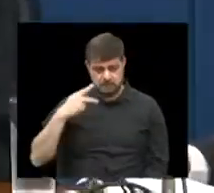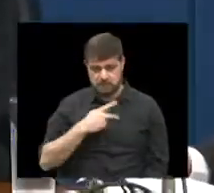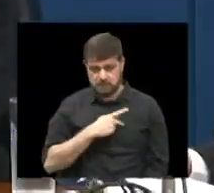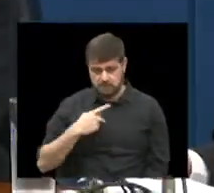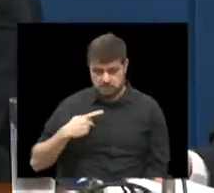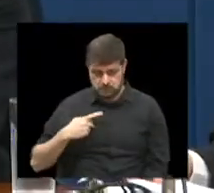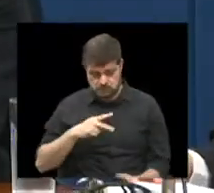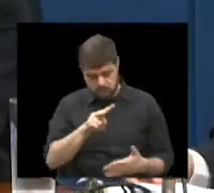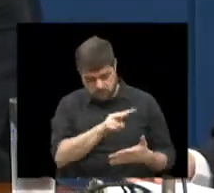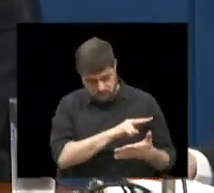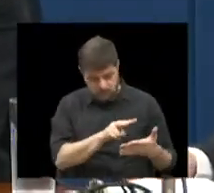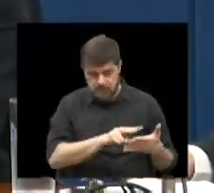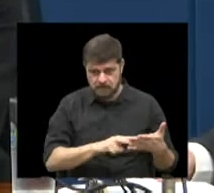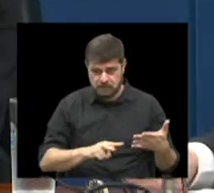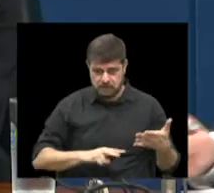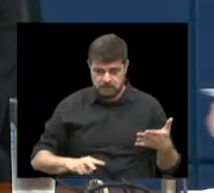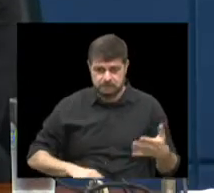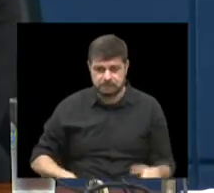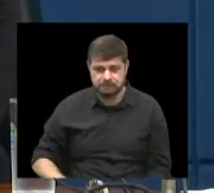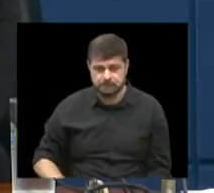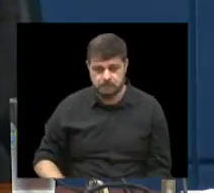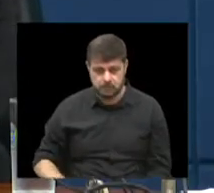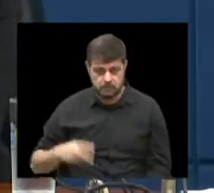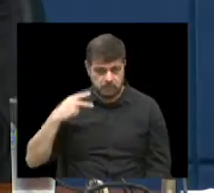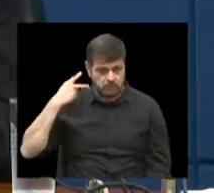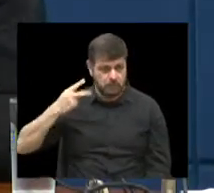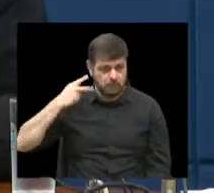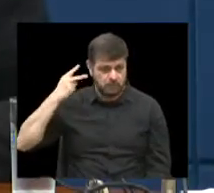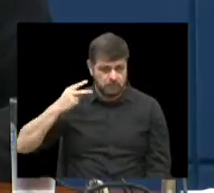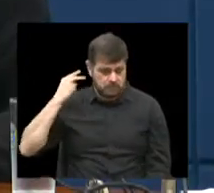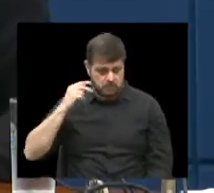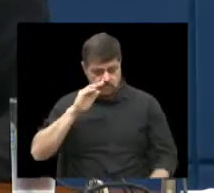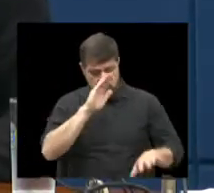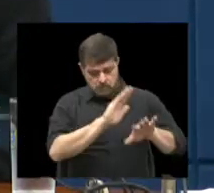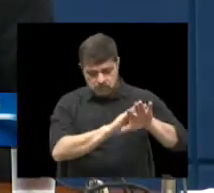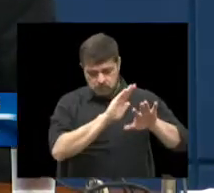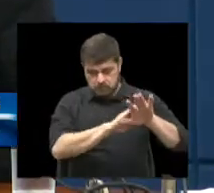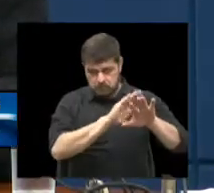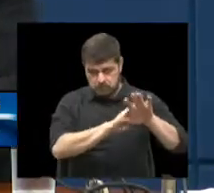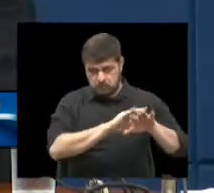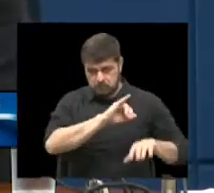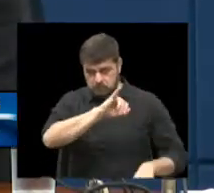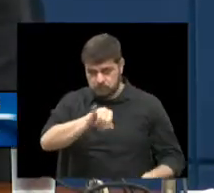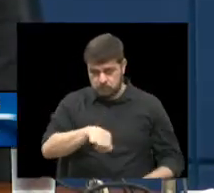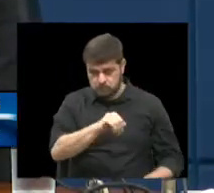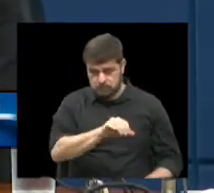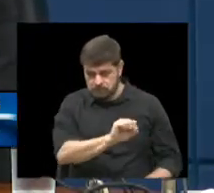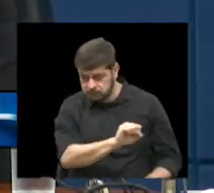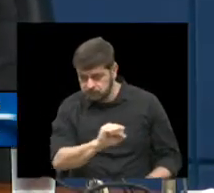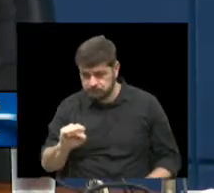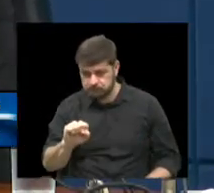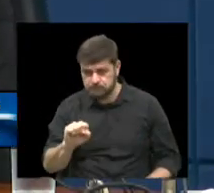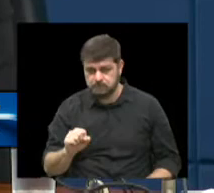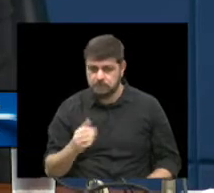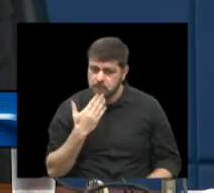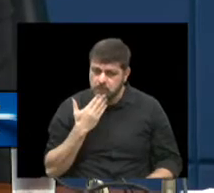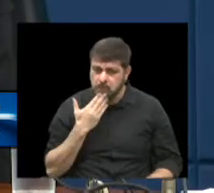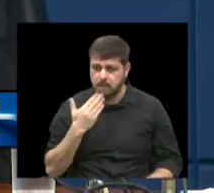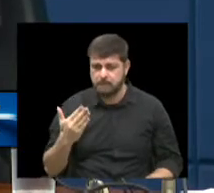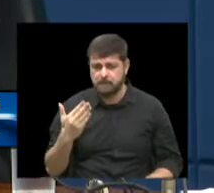Elias. Senhor presidente, requerimento 1803 do senhor J. Silva, que requer